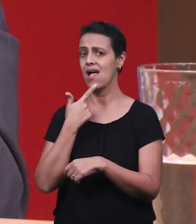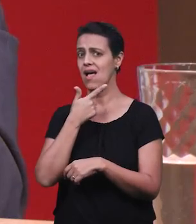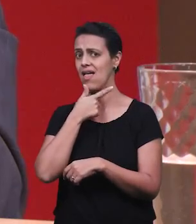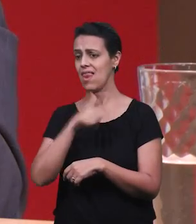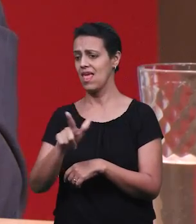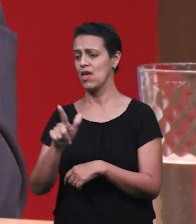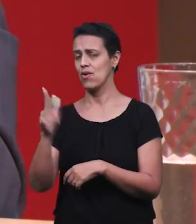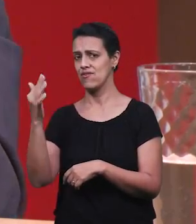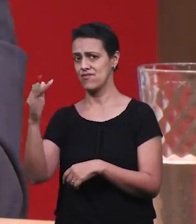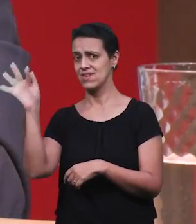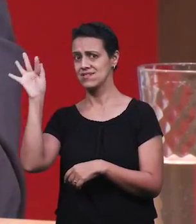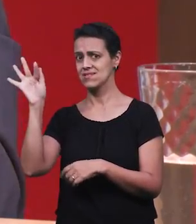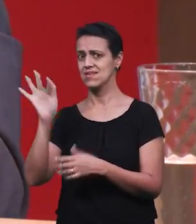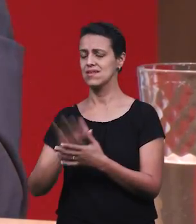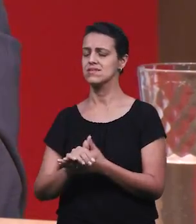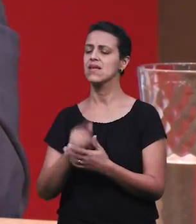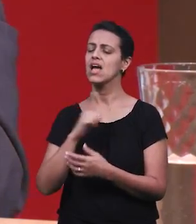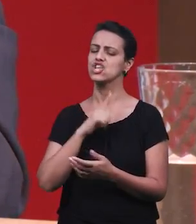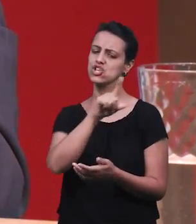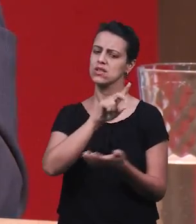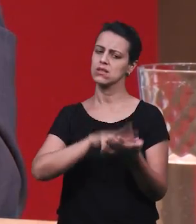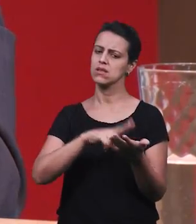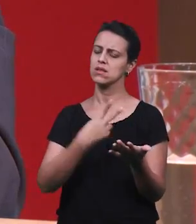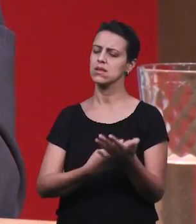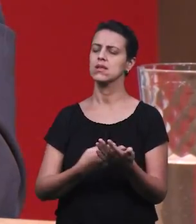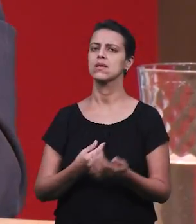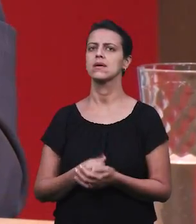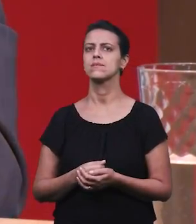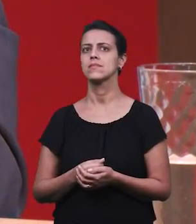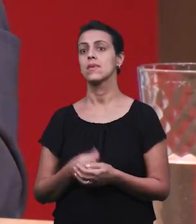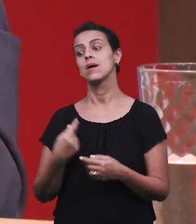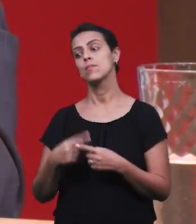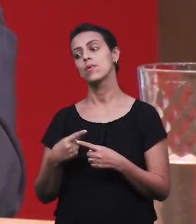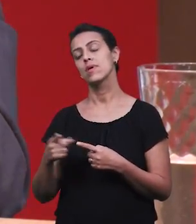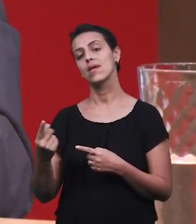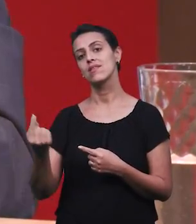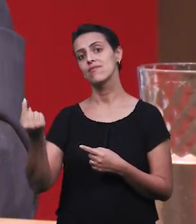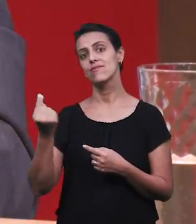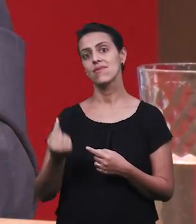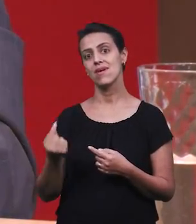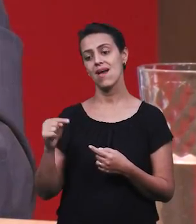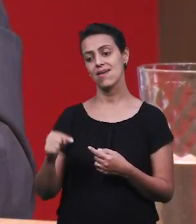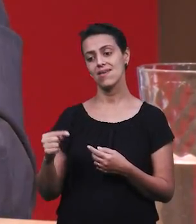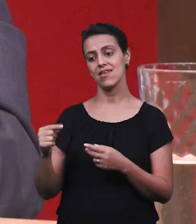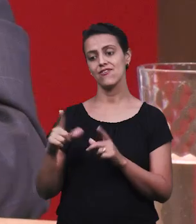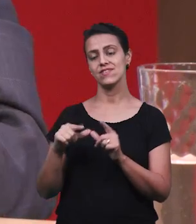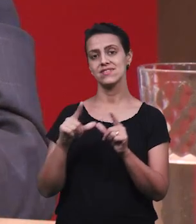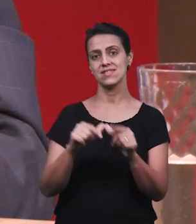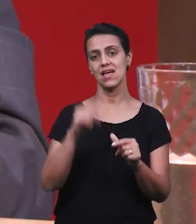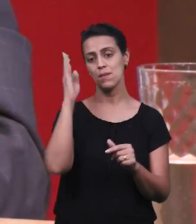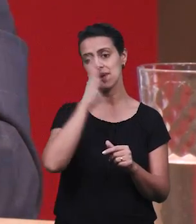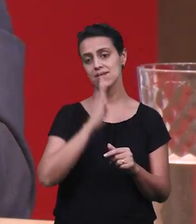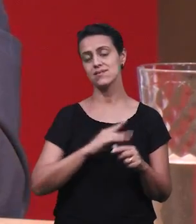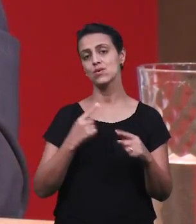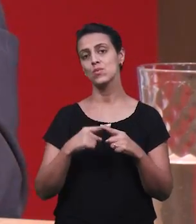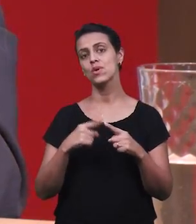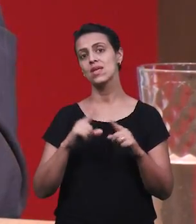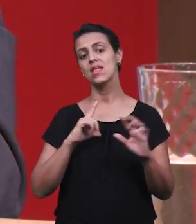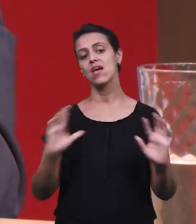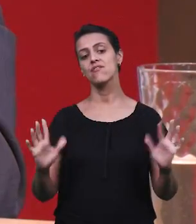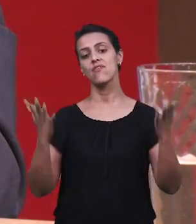francês. Aí o jogador estava interpretando e tal. E ele disse, ele veio para um evento evangélico aqui no